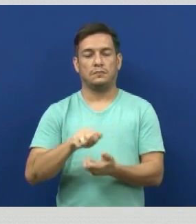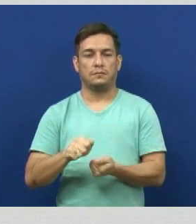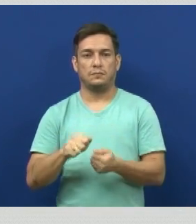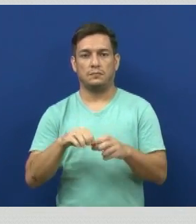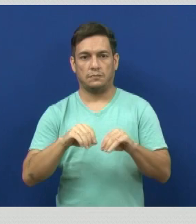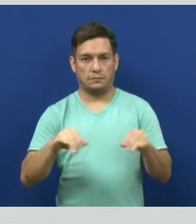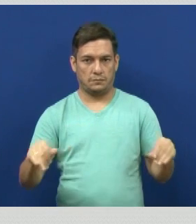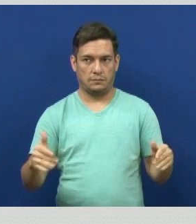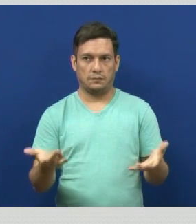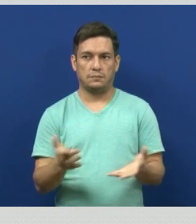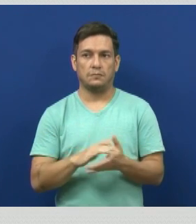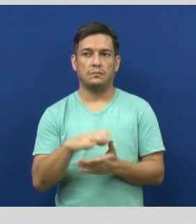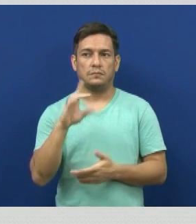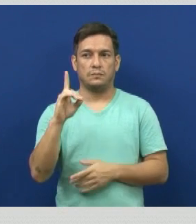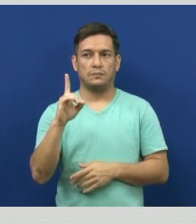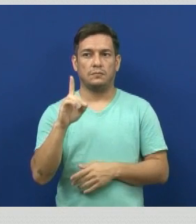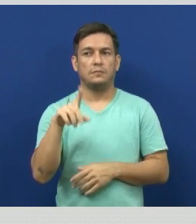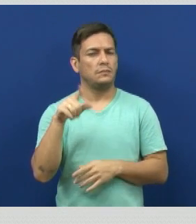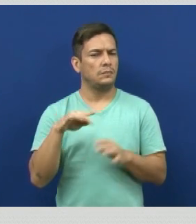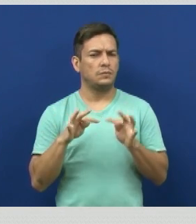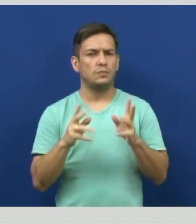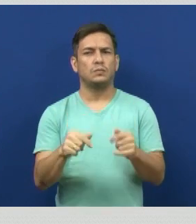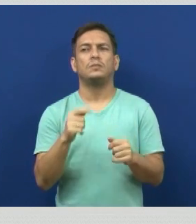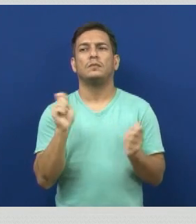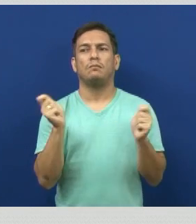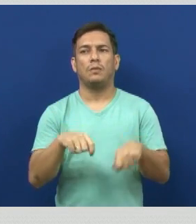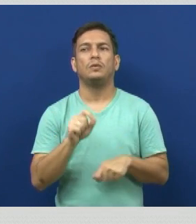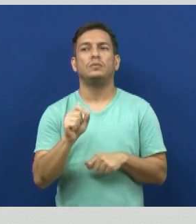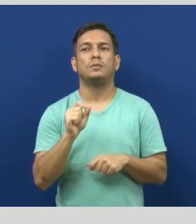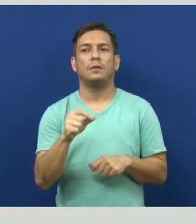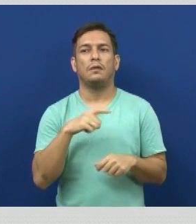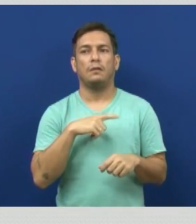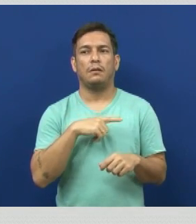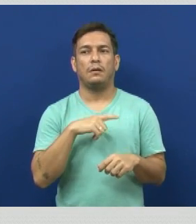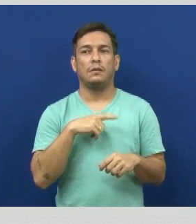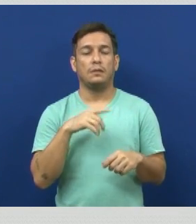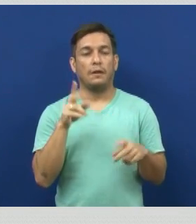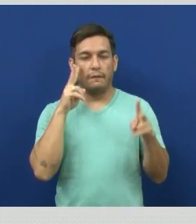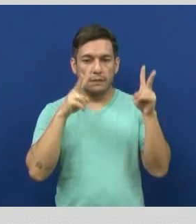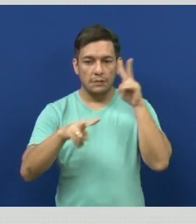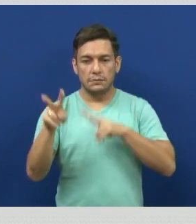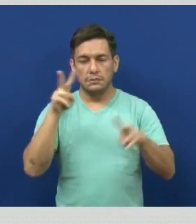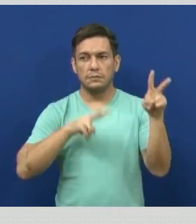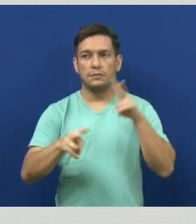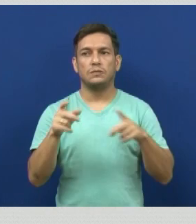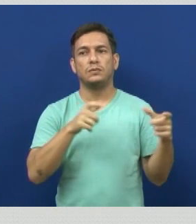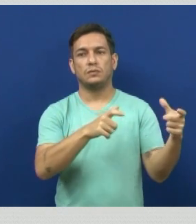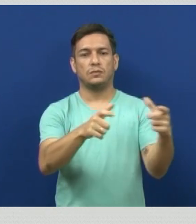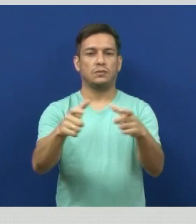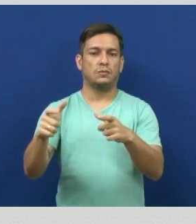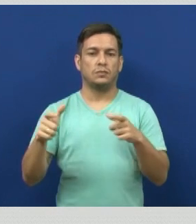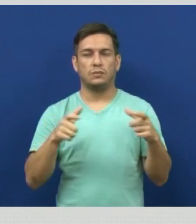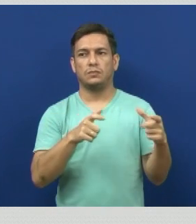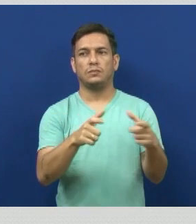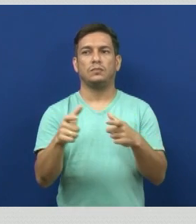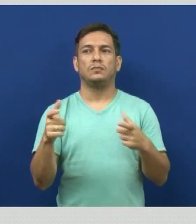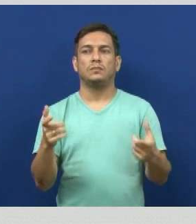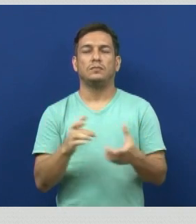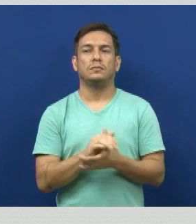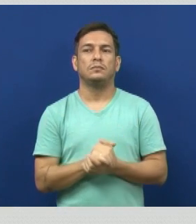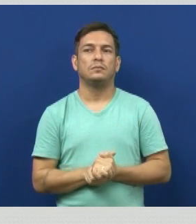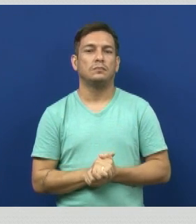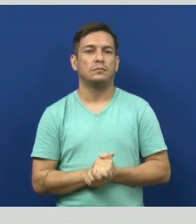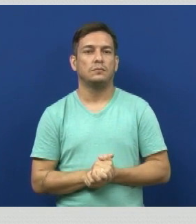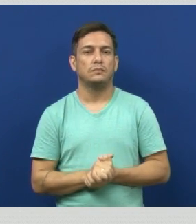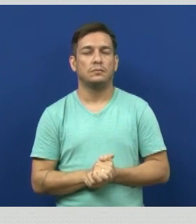seus elementos. E D. É tudo aquilo que pode ser contemplado pela visão em um ambiente imediatamente